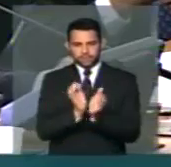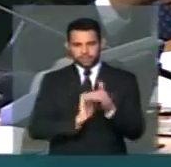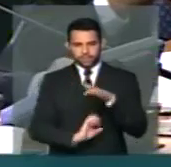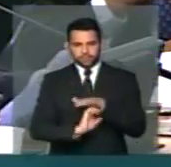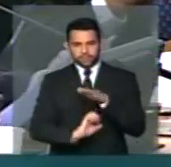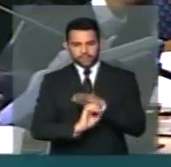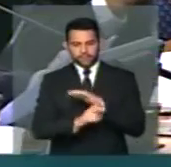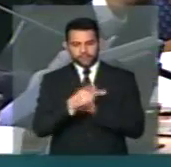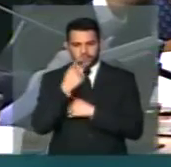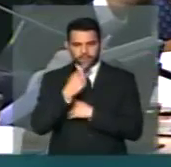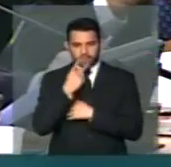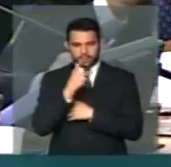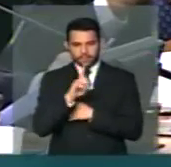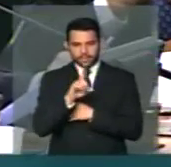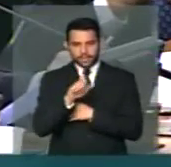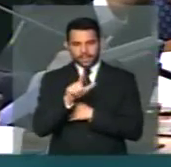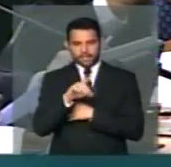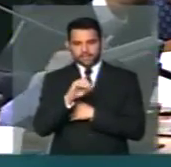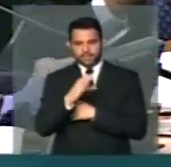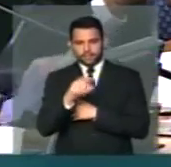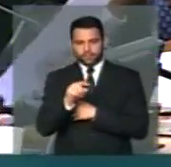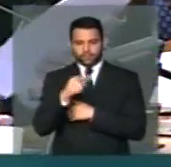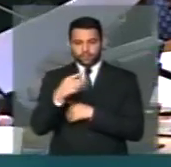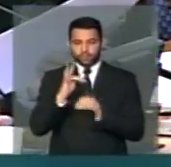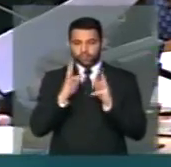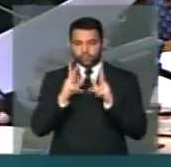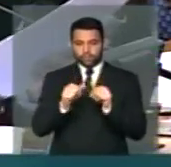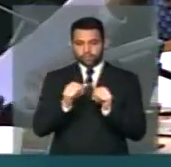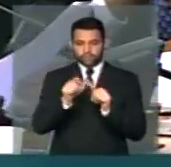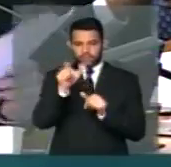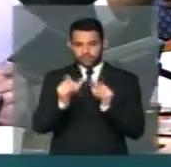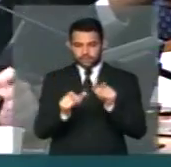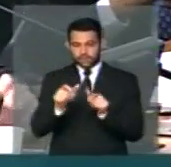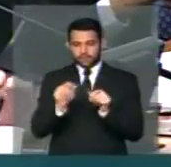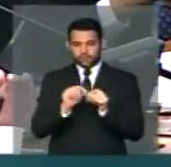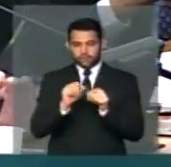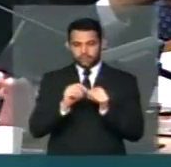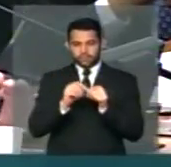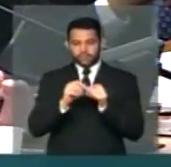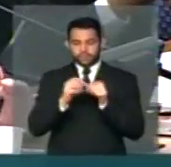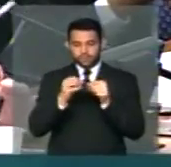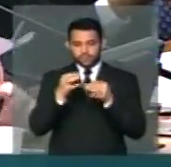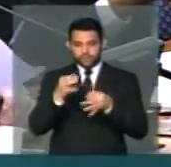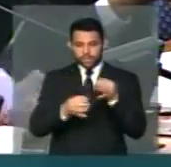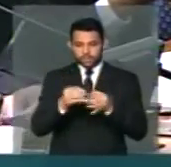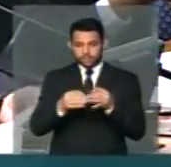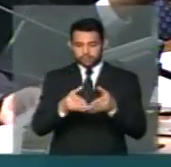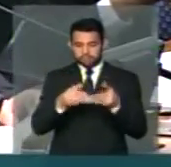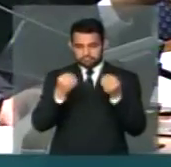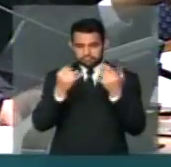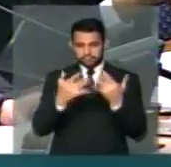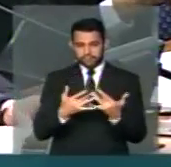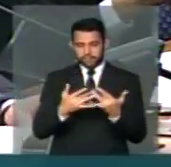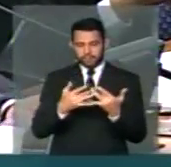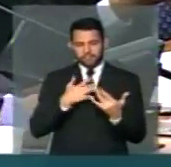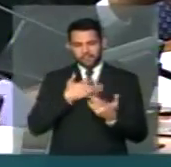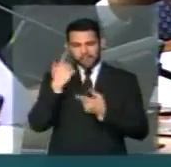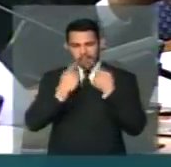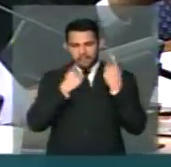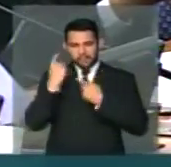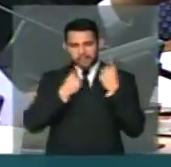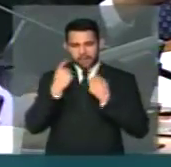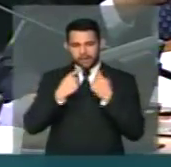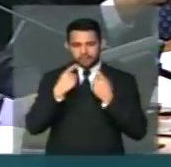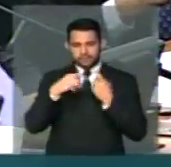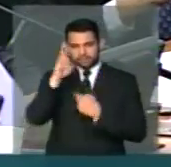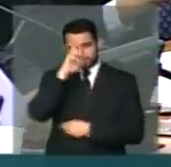que foram citados nas delações dele. Todos, inclusive a ele, com justificativas deste porte. Me preocupei e ontem